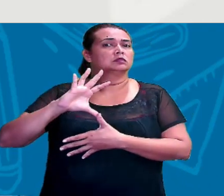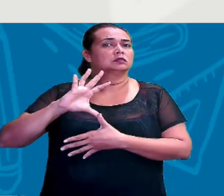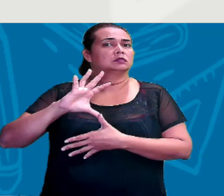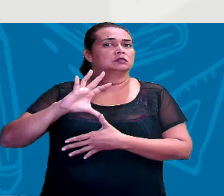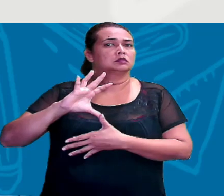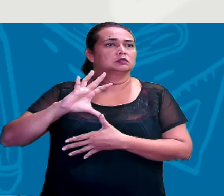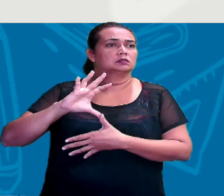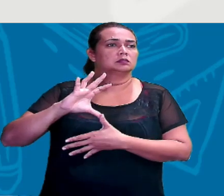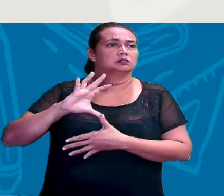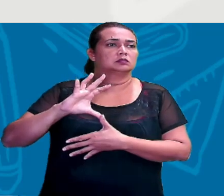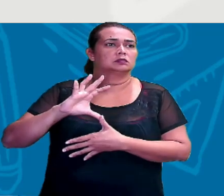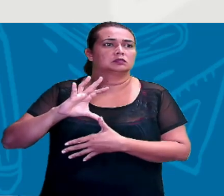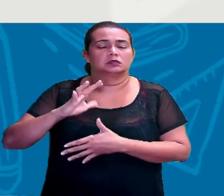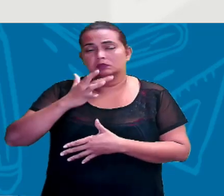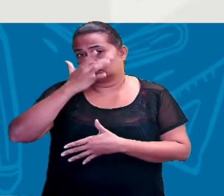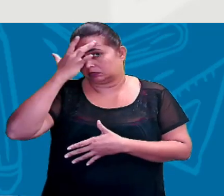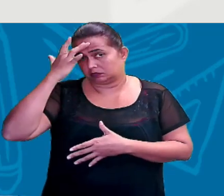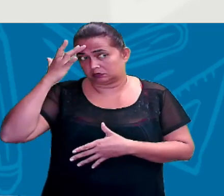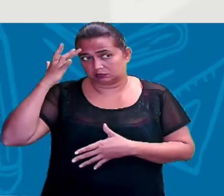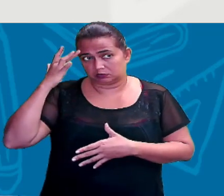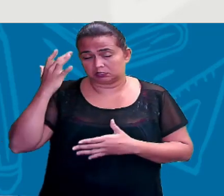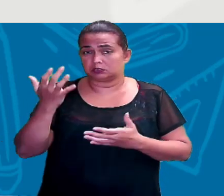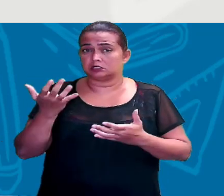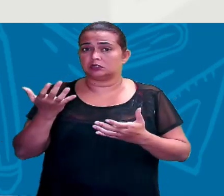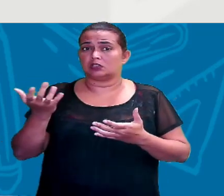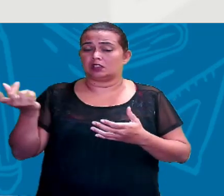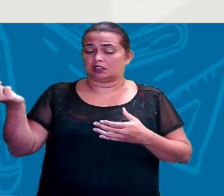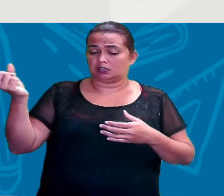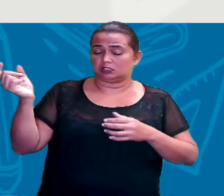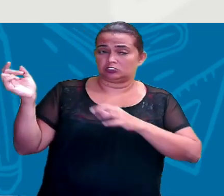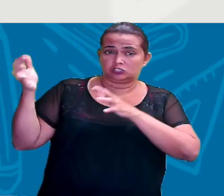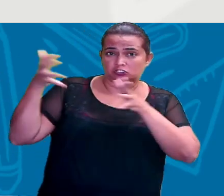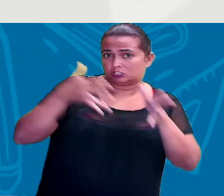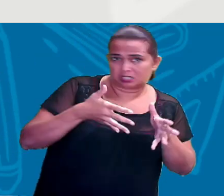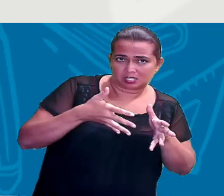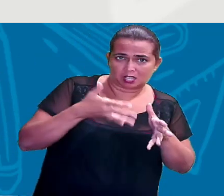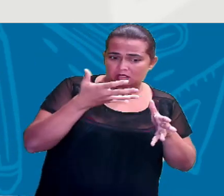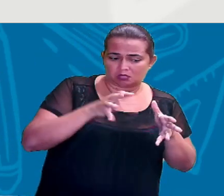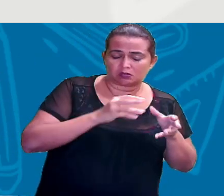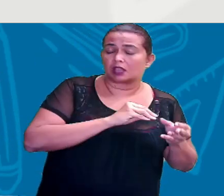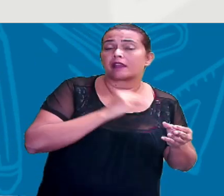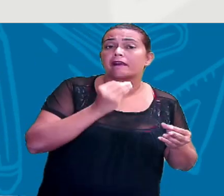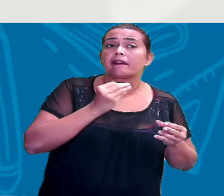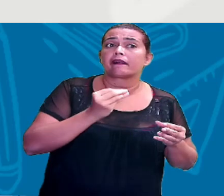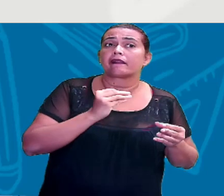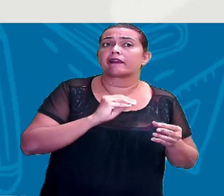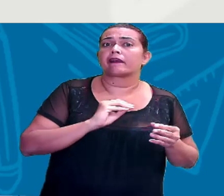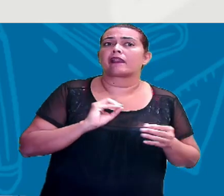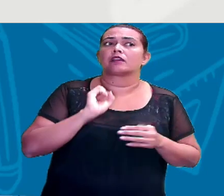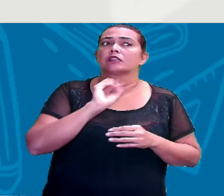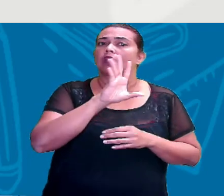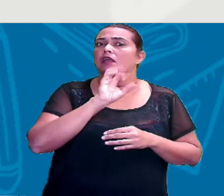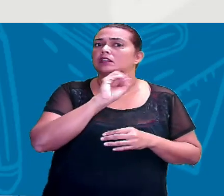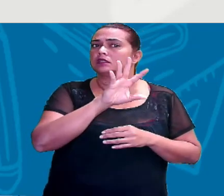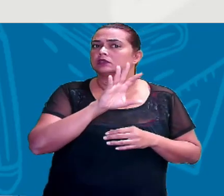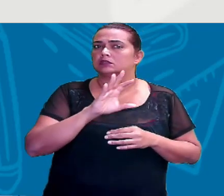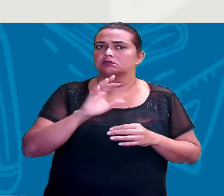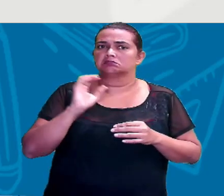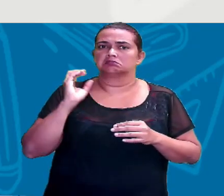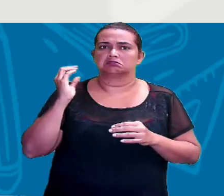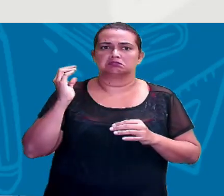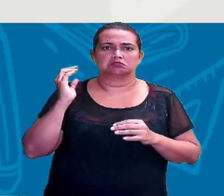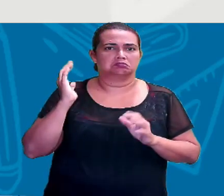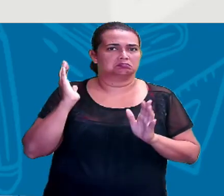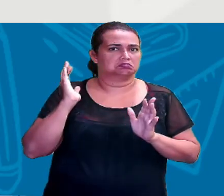de imigrantes, né? As pessoas vão querer agora não mais vir, mas sair para buscar vida melhor em outros lugares,